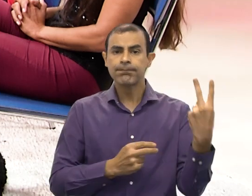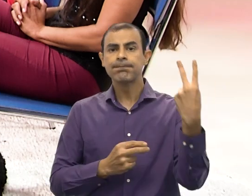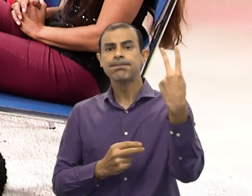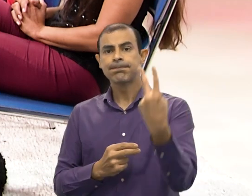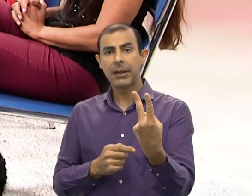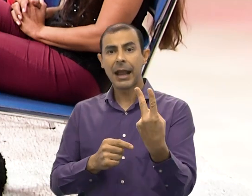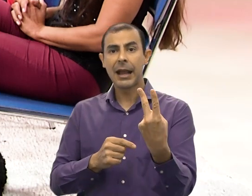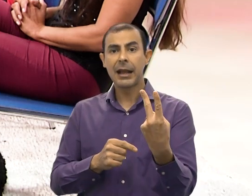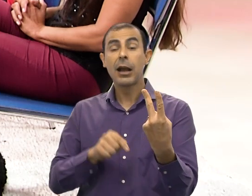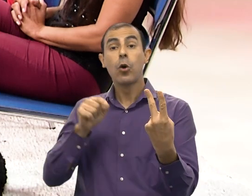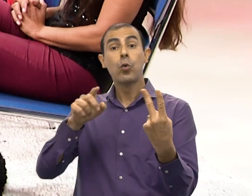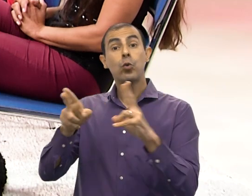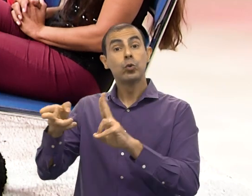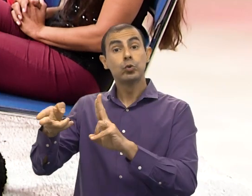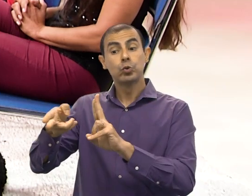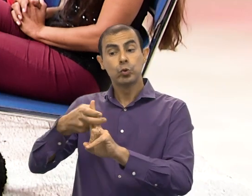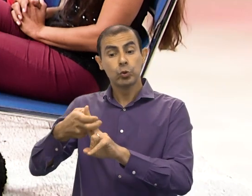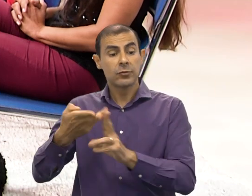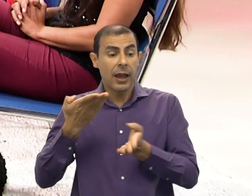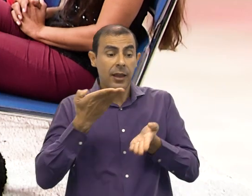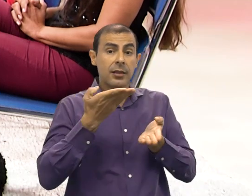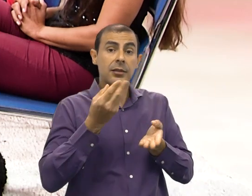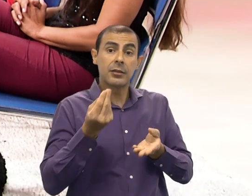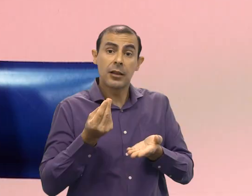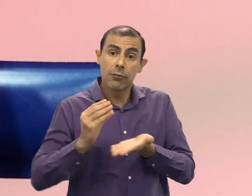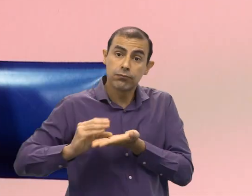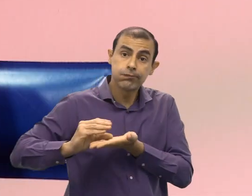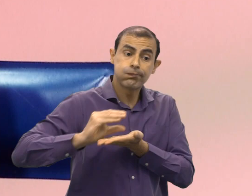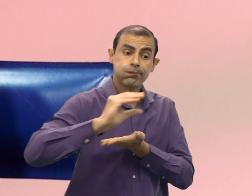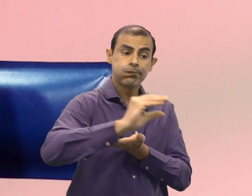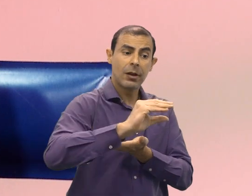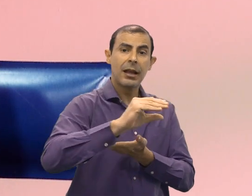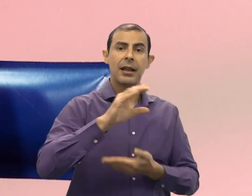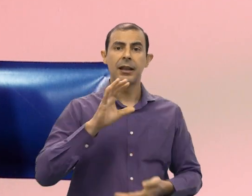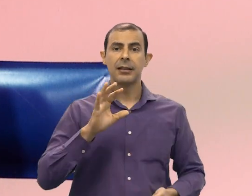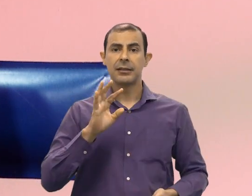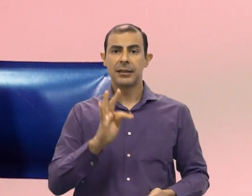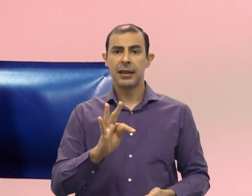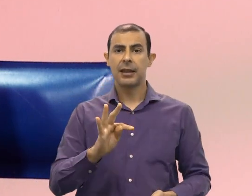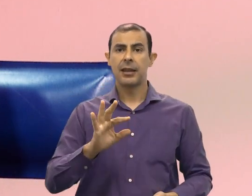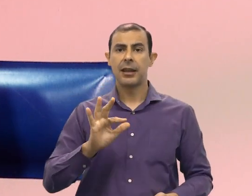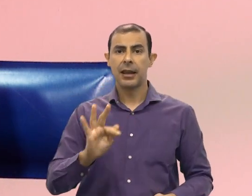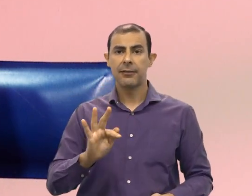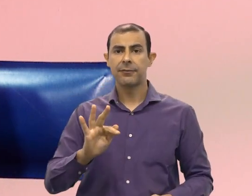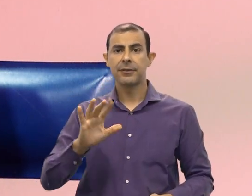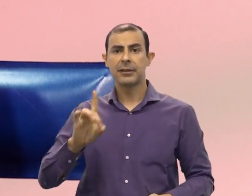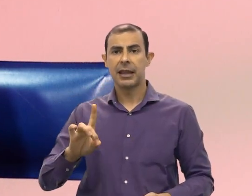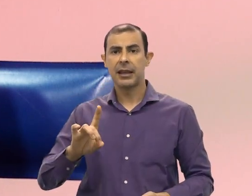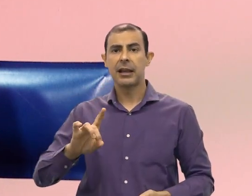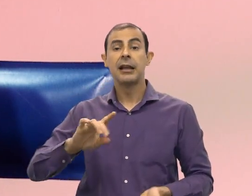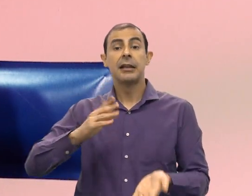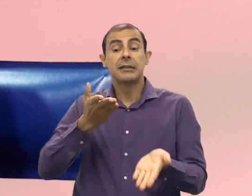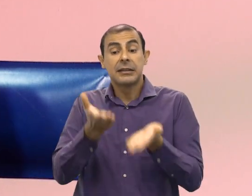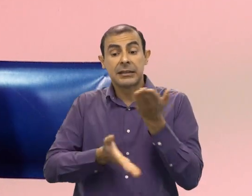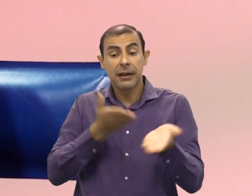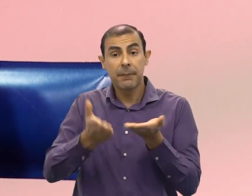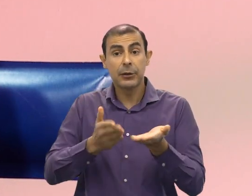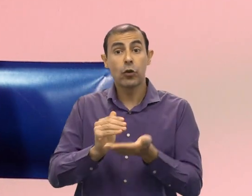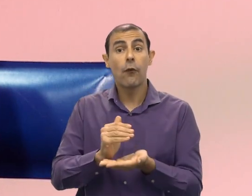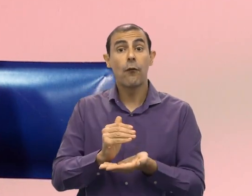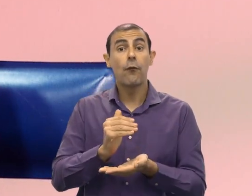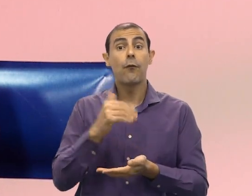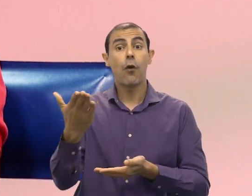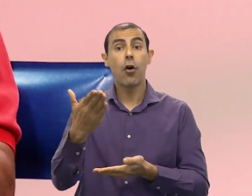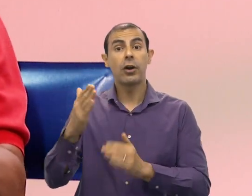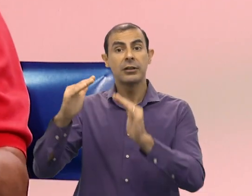SUS chamado Tratamento Fora de Domicílio, TFD. Que banca deslocamento aéreo, que banca alimentação,